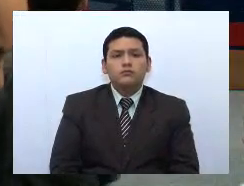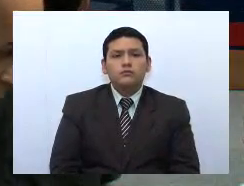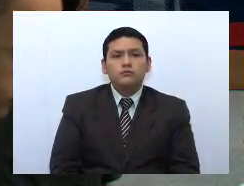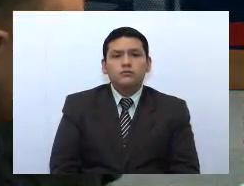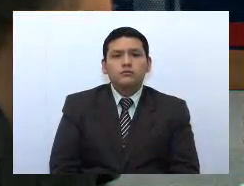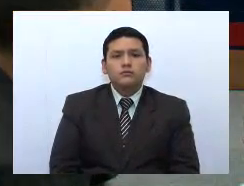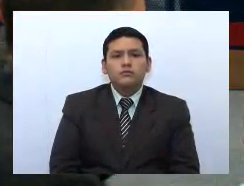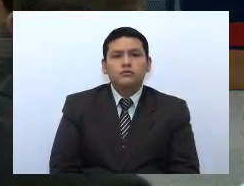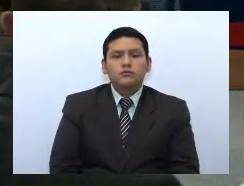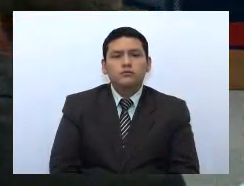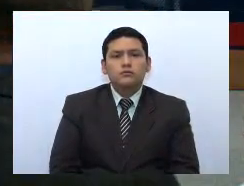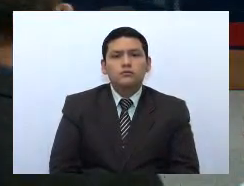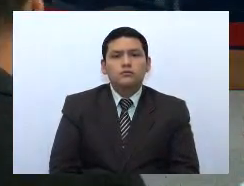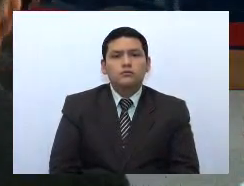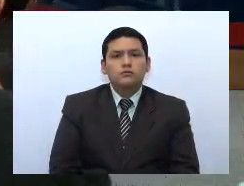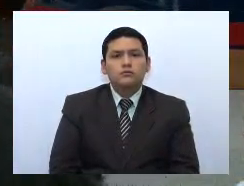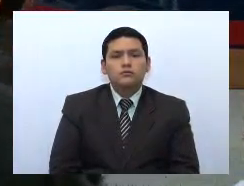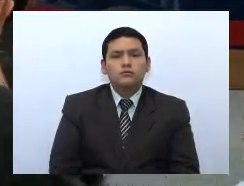Suspendeu, eu ia falar também, presidente.